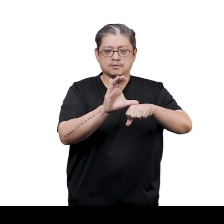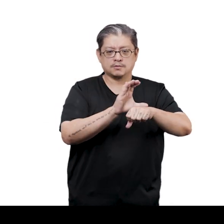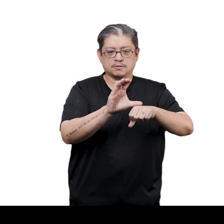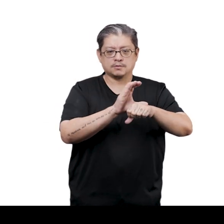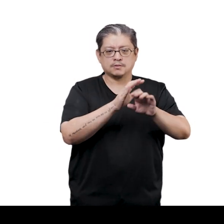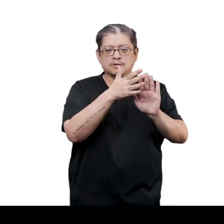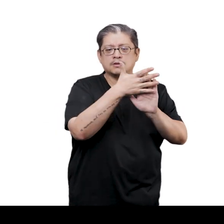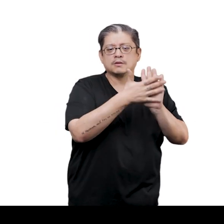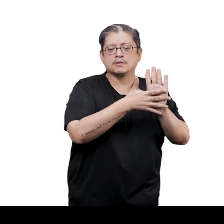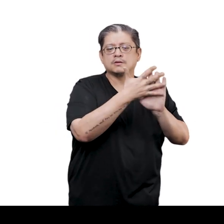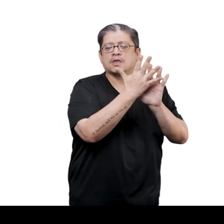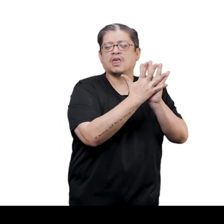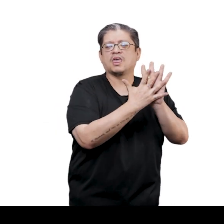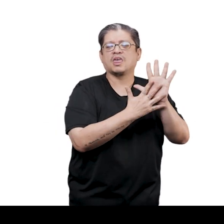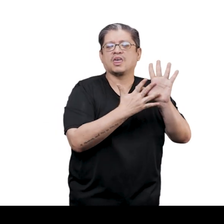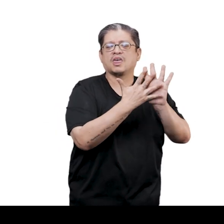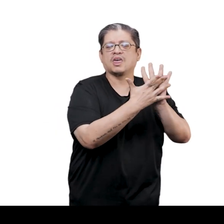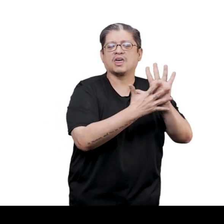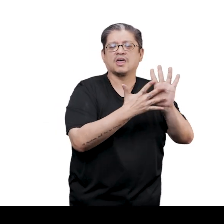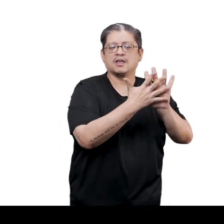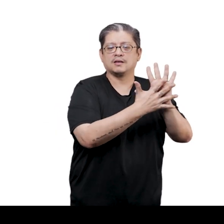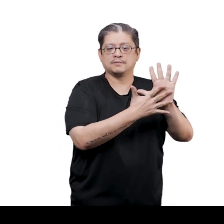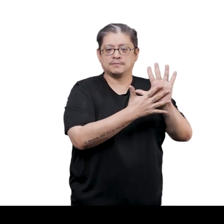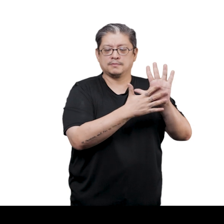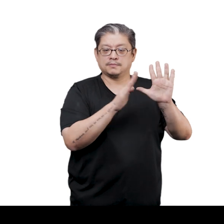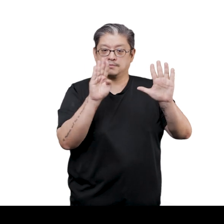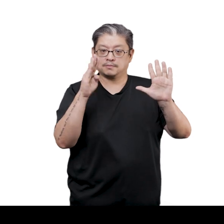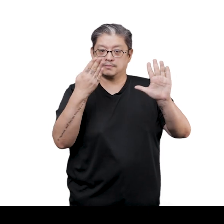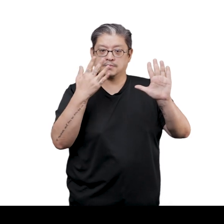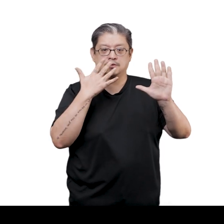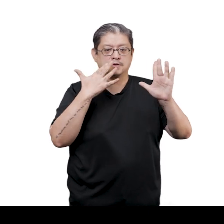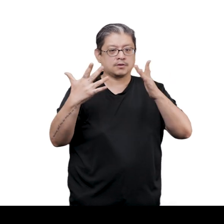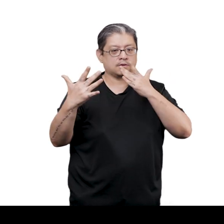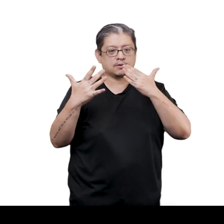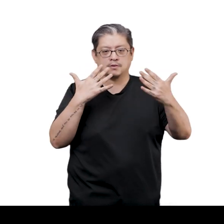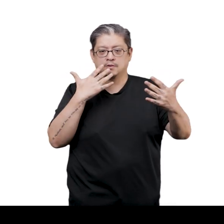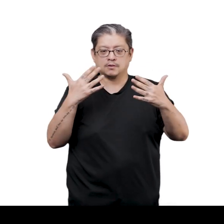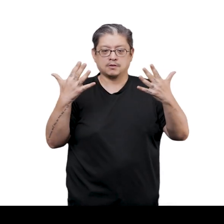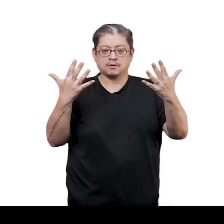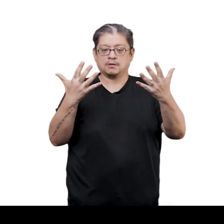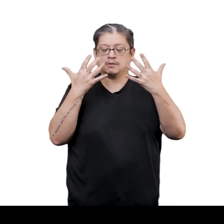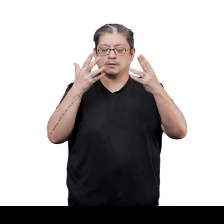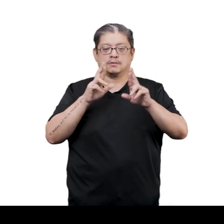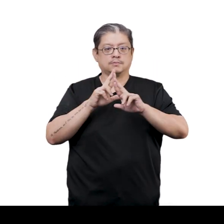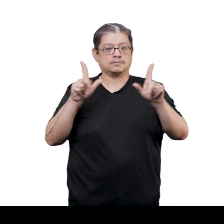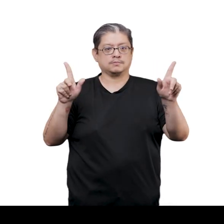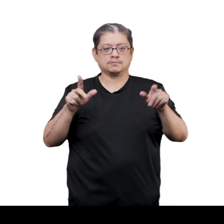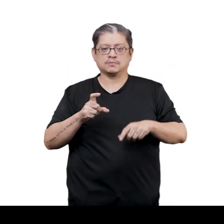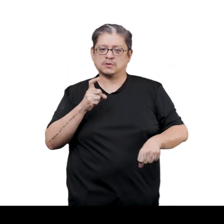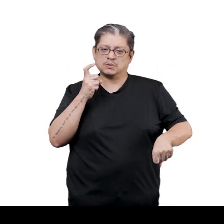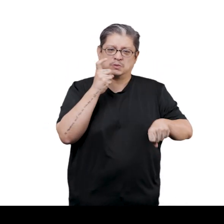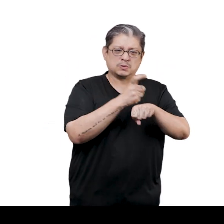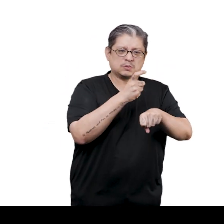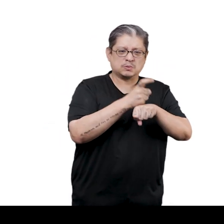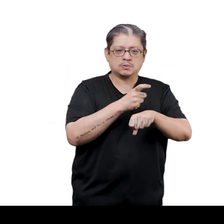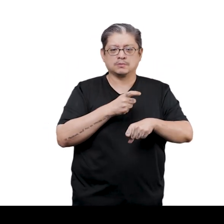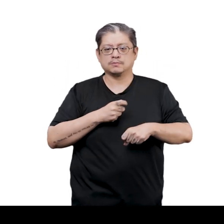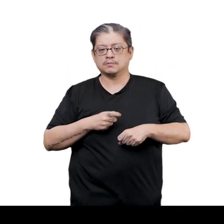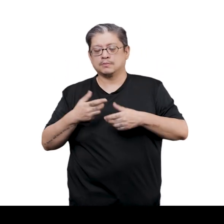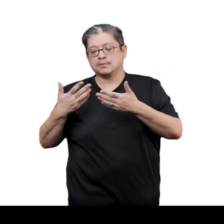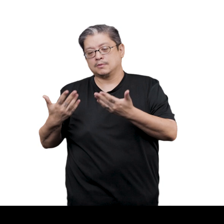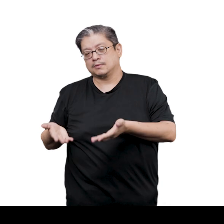e textura porosa, o concreto contrasta com o tom escuro e fosco da madeira, formando um jogo dinâmico